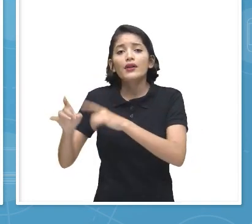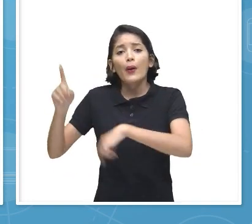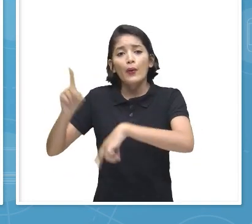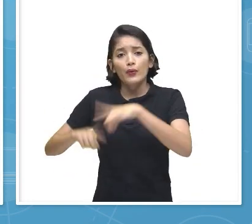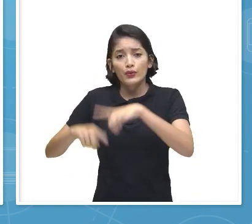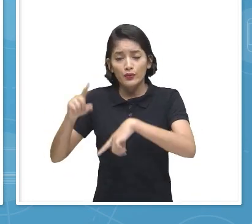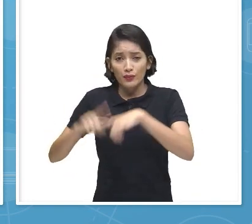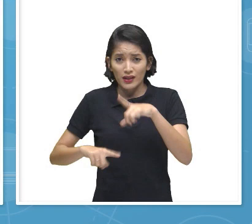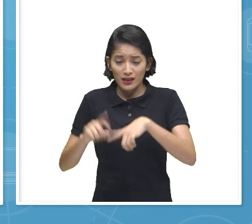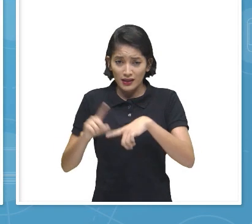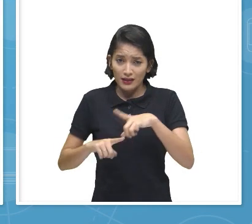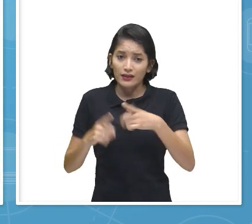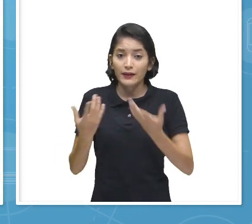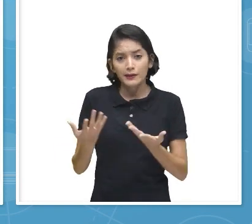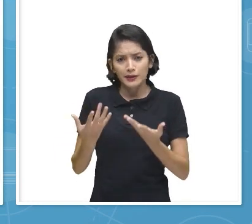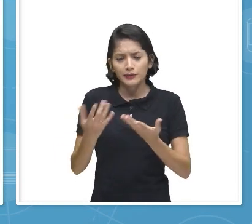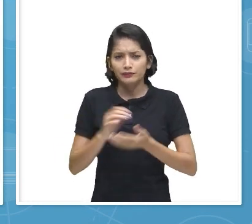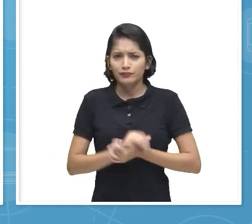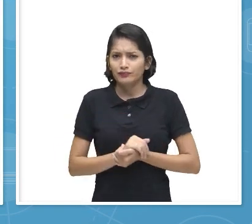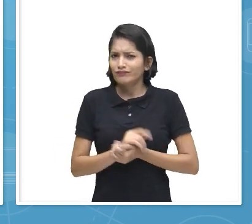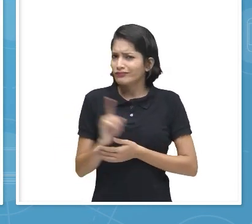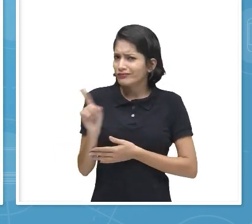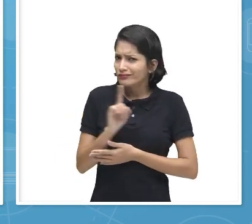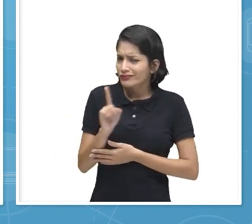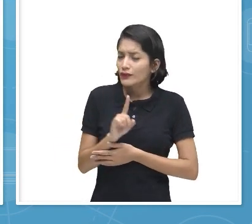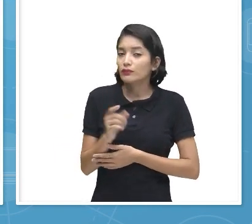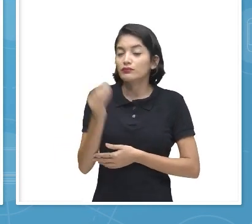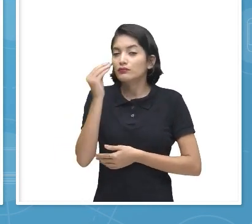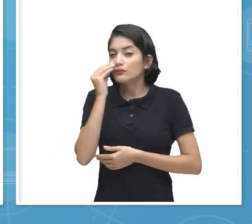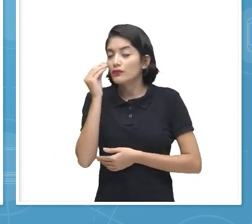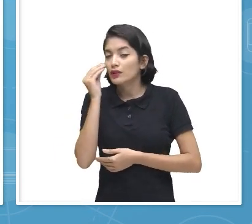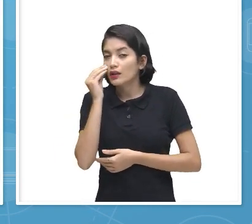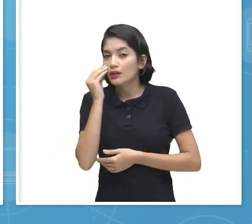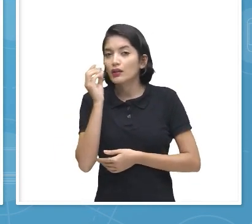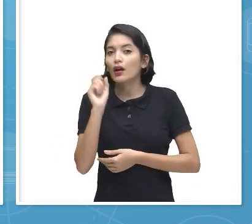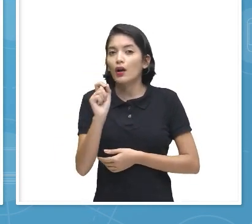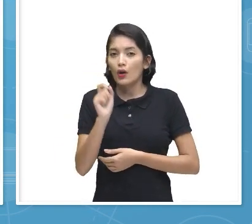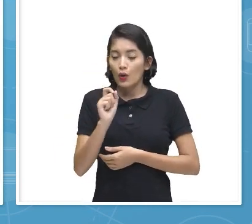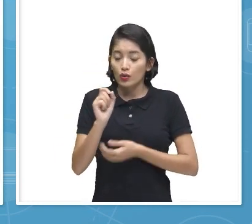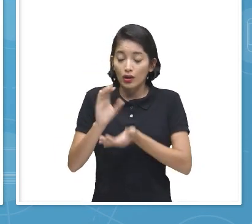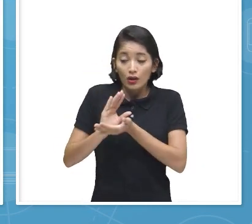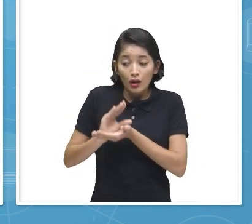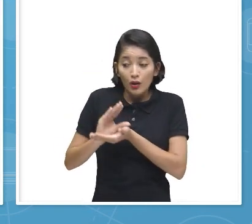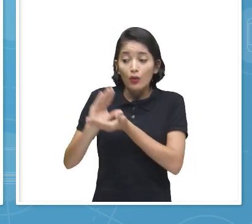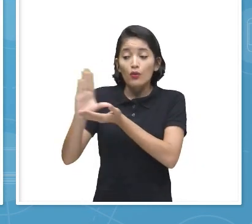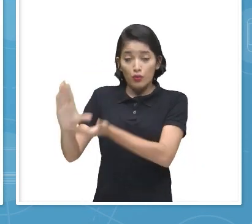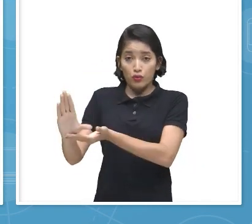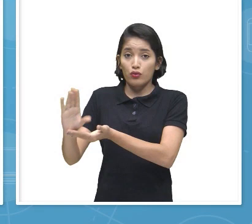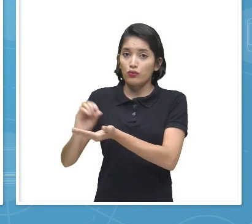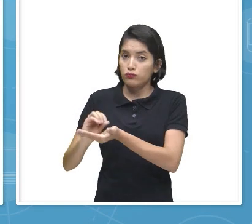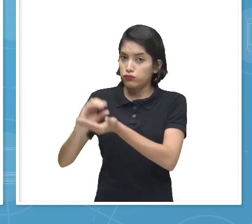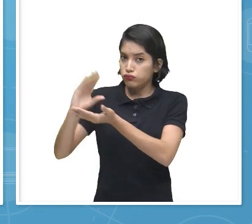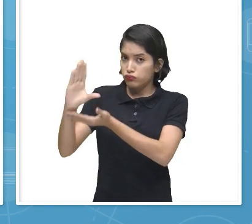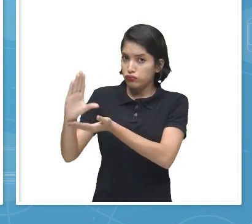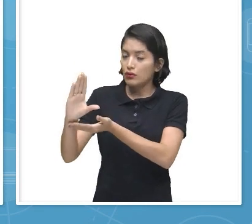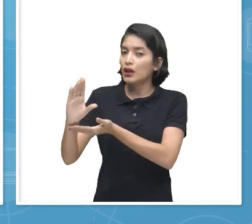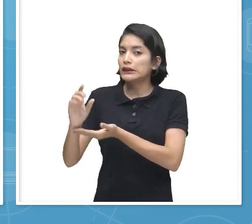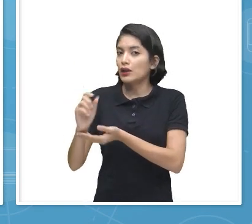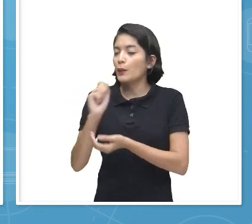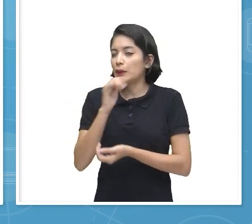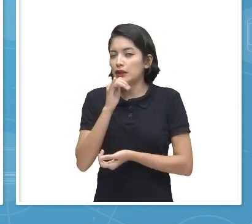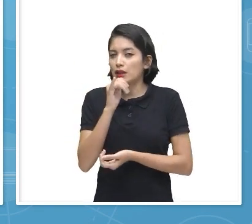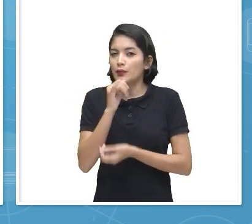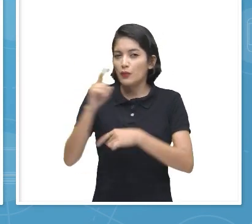produtos, não é? Ela vai cada vez mais tentar colocar um lucro para obter maior. Então, ela vai colocar um pouquinho mais caro os